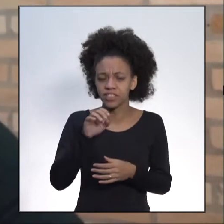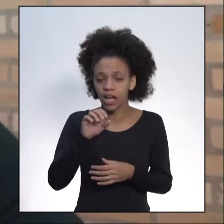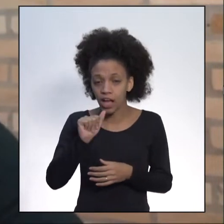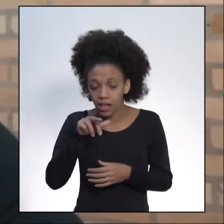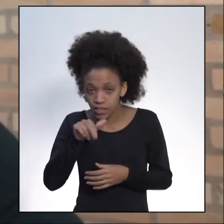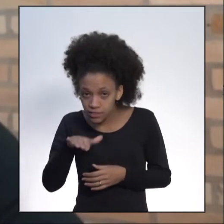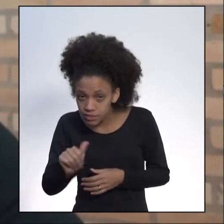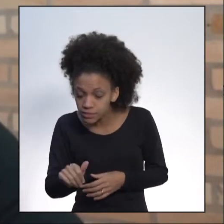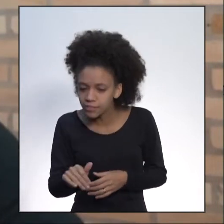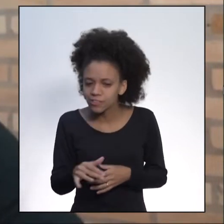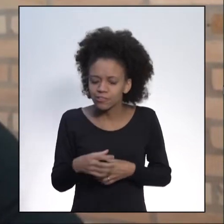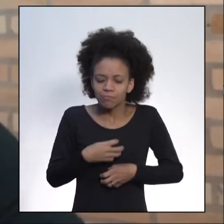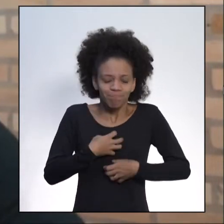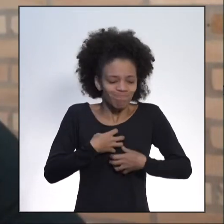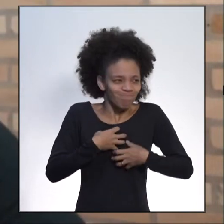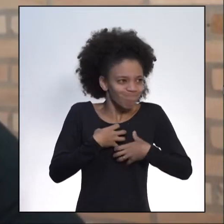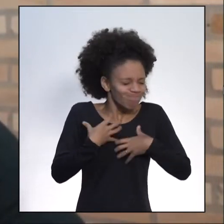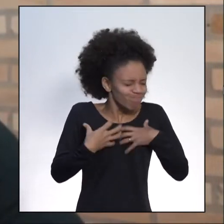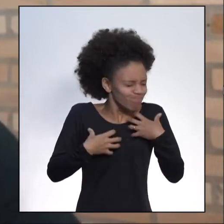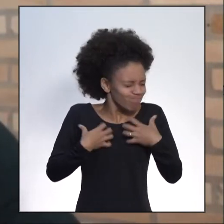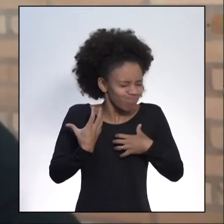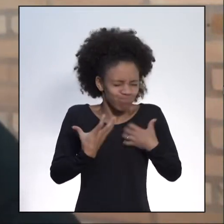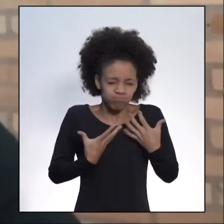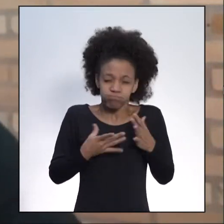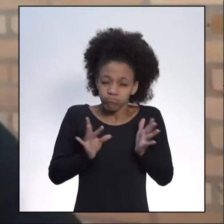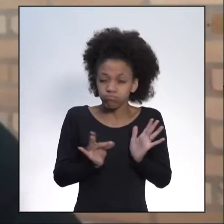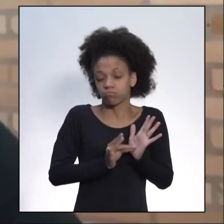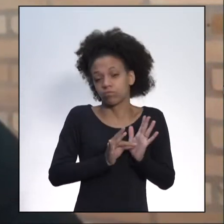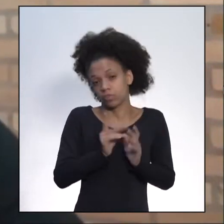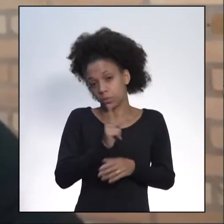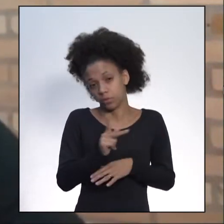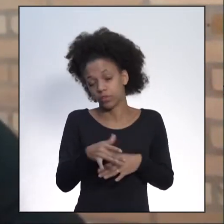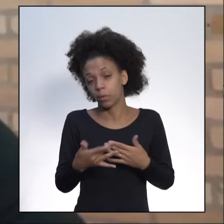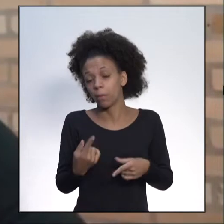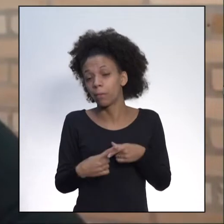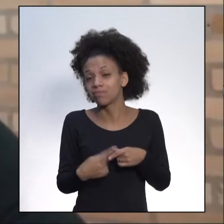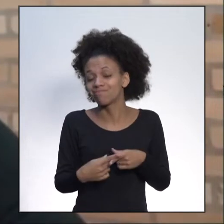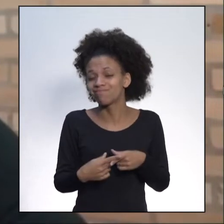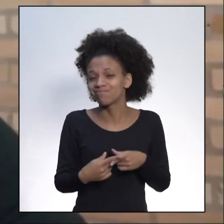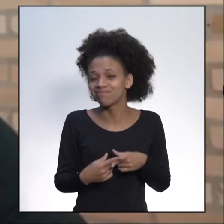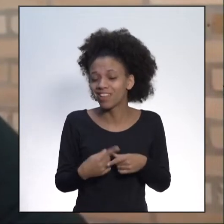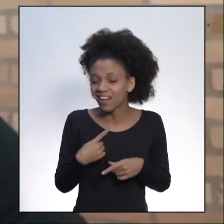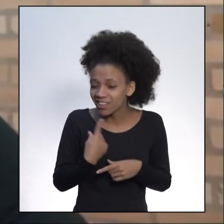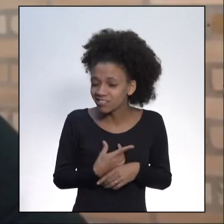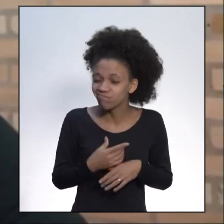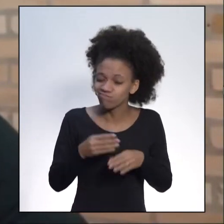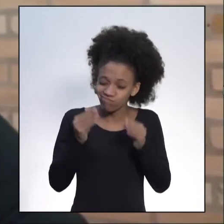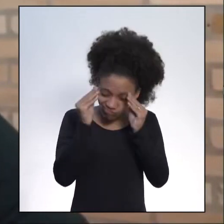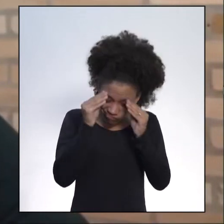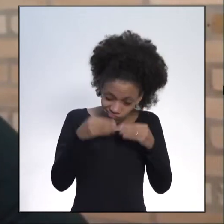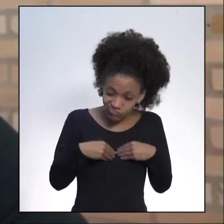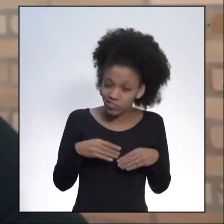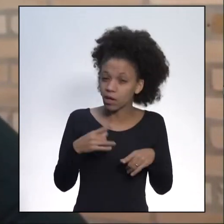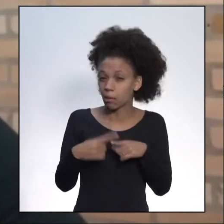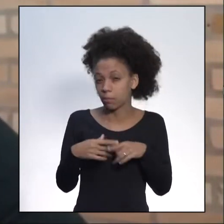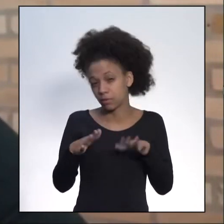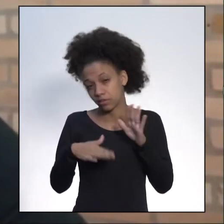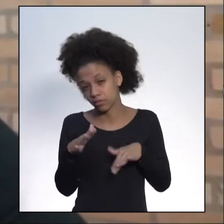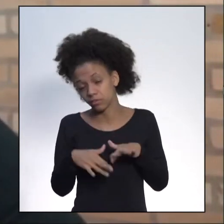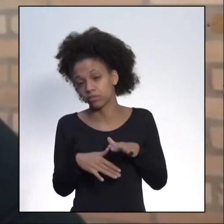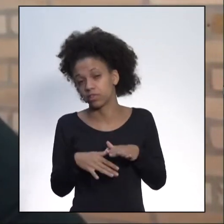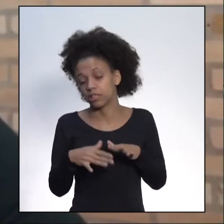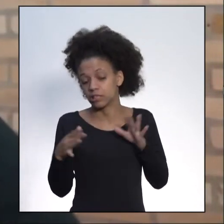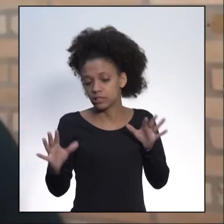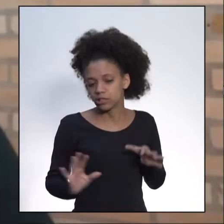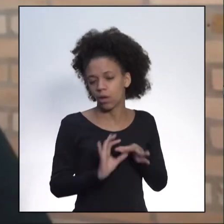angústia legítima do professor, porque a gente se frustra, né, de tentar, né, de alguma forma, tá querendo se